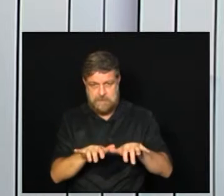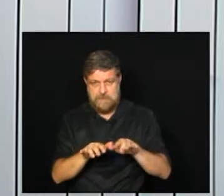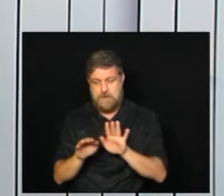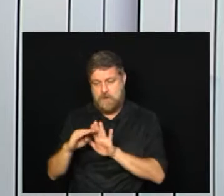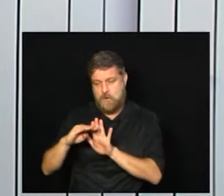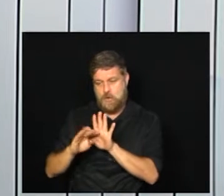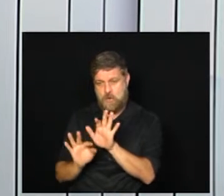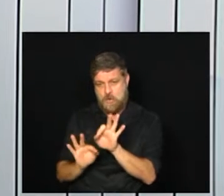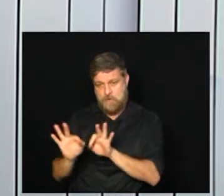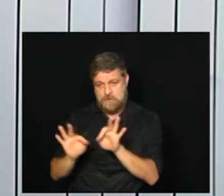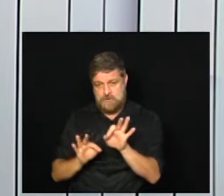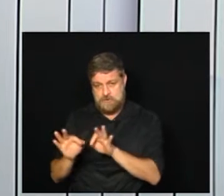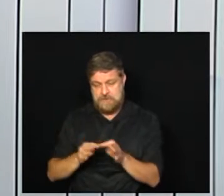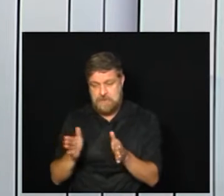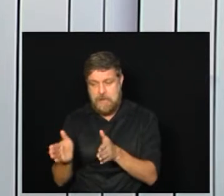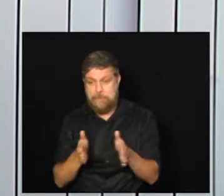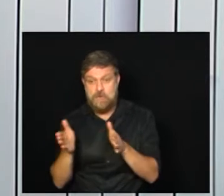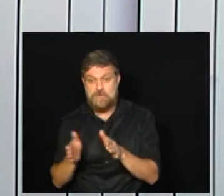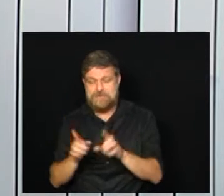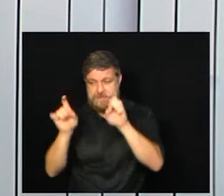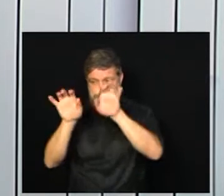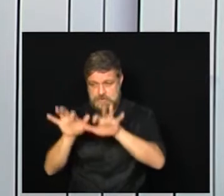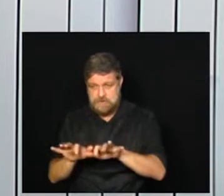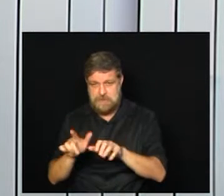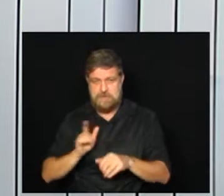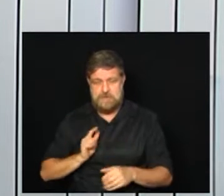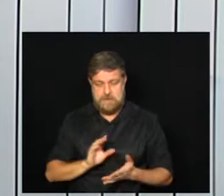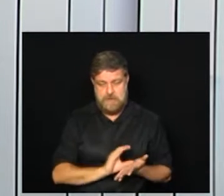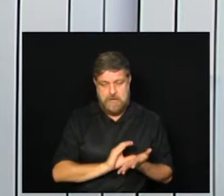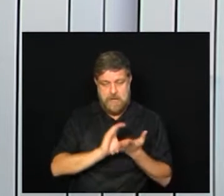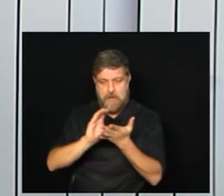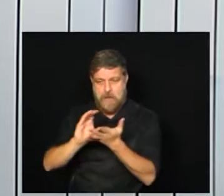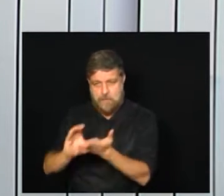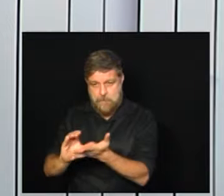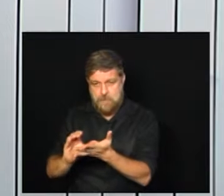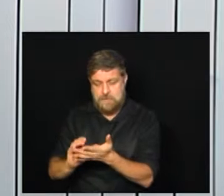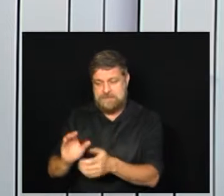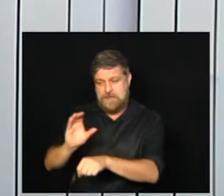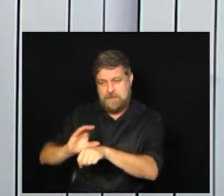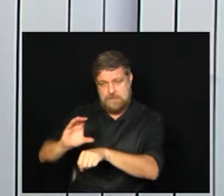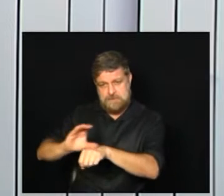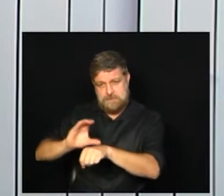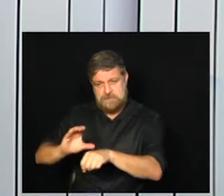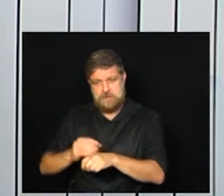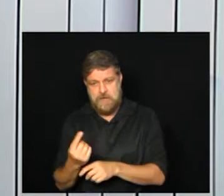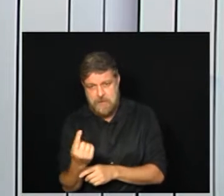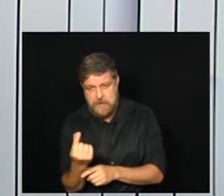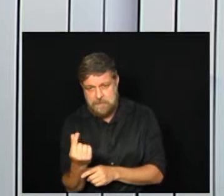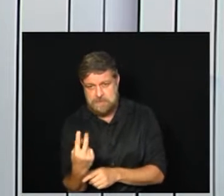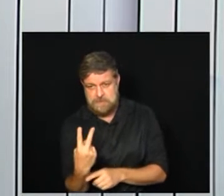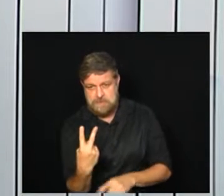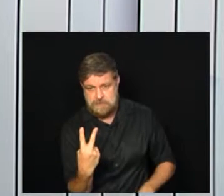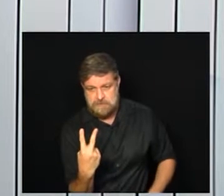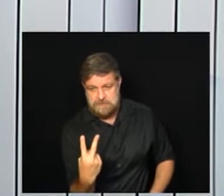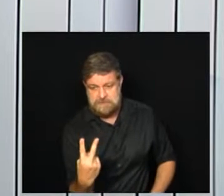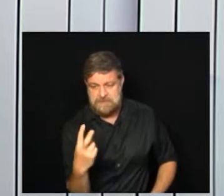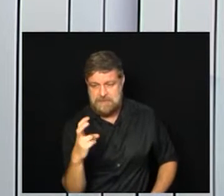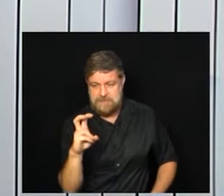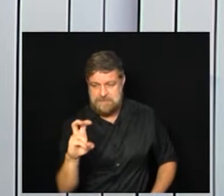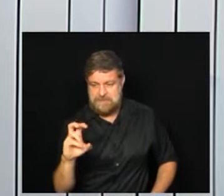projeto A Produção Digital. Bolsa auxílio para estes cursos no valor de R$